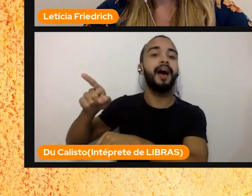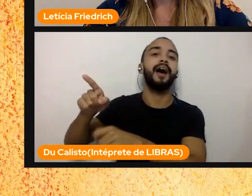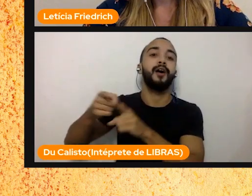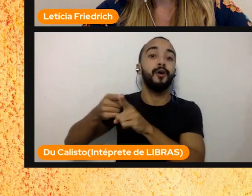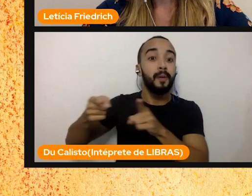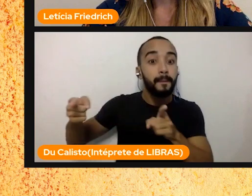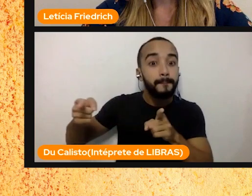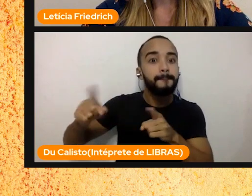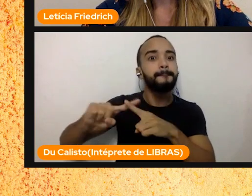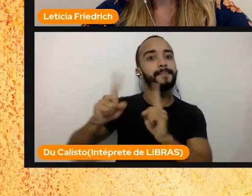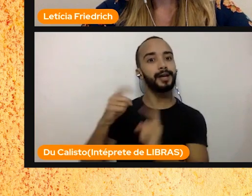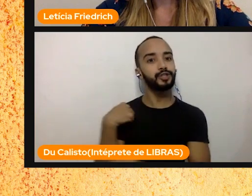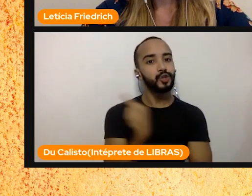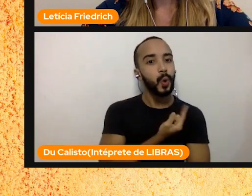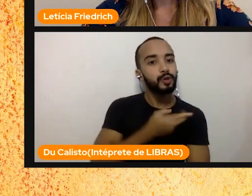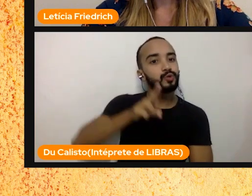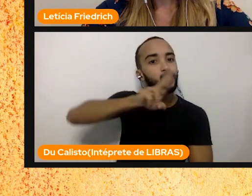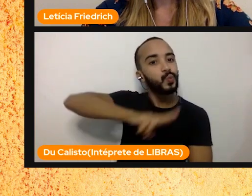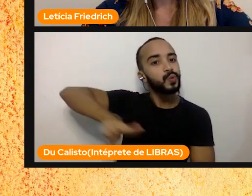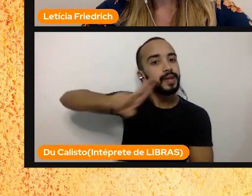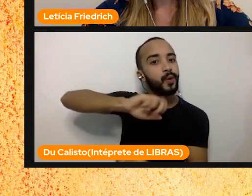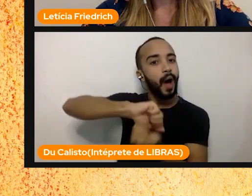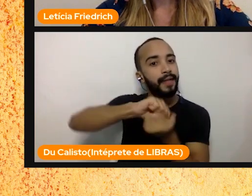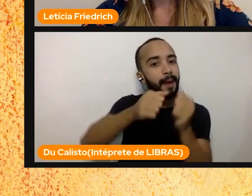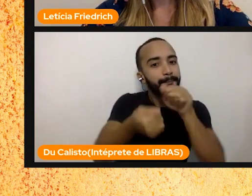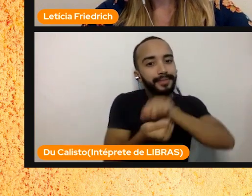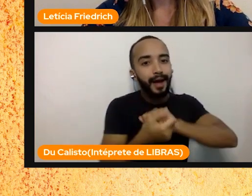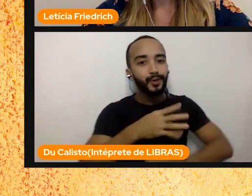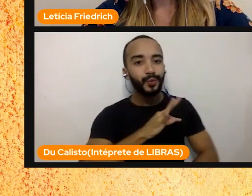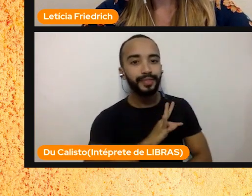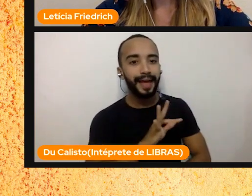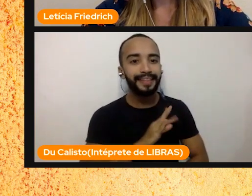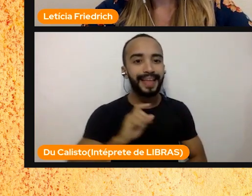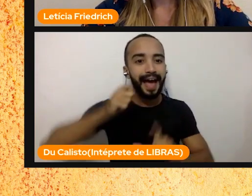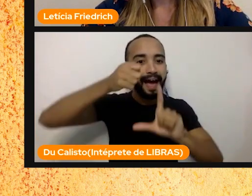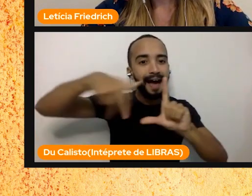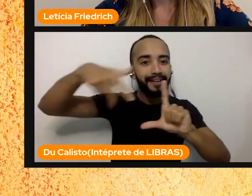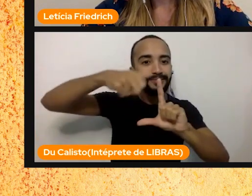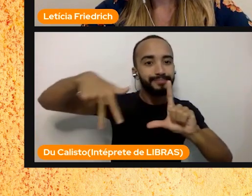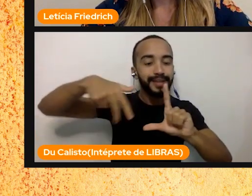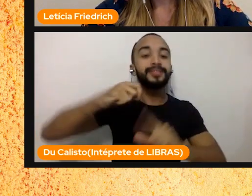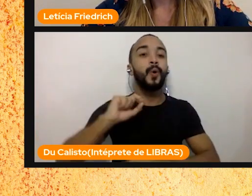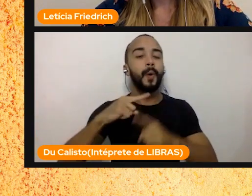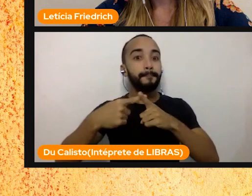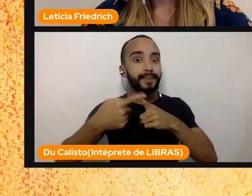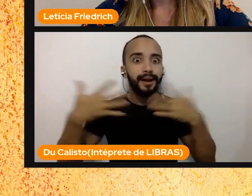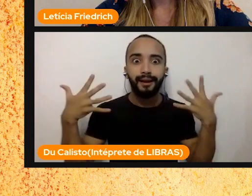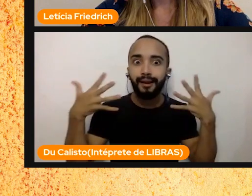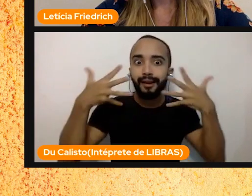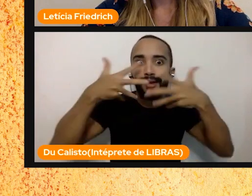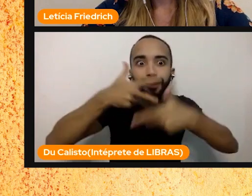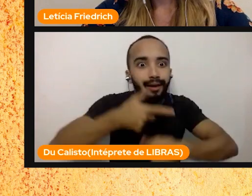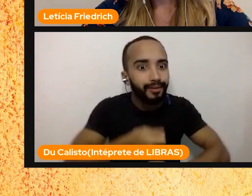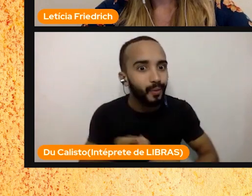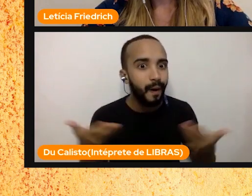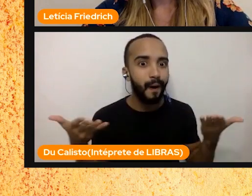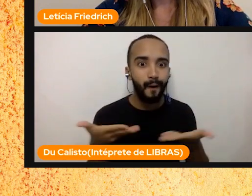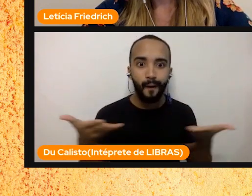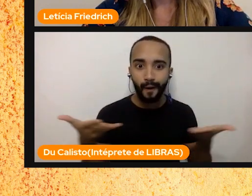de animação. O filme está ficando lindo, assim, é um público totalmente diferente do Além da Lenda, né? Esse é um público,